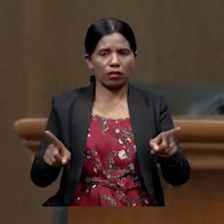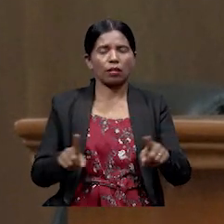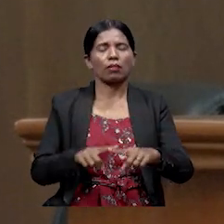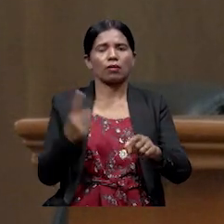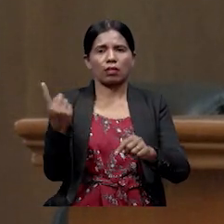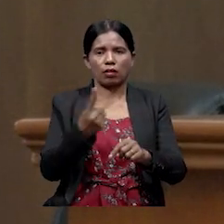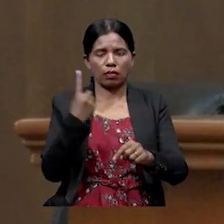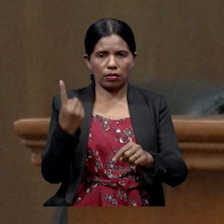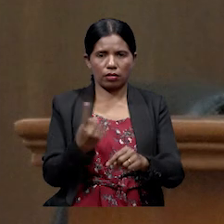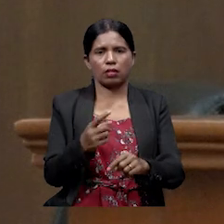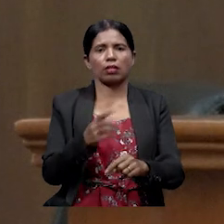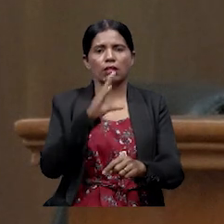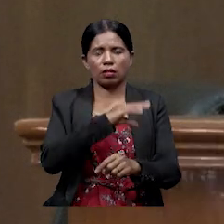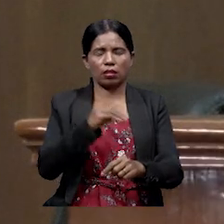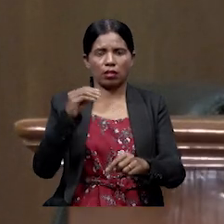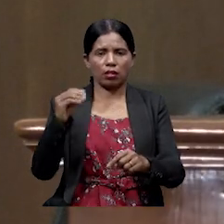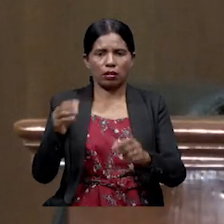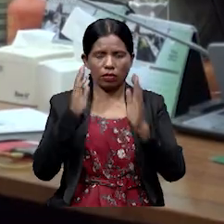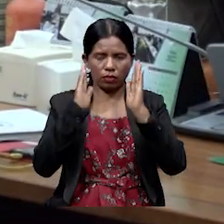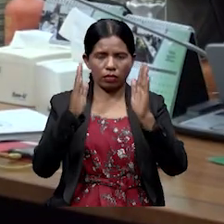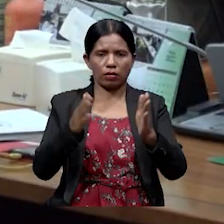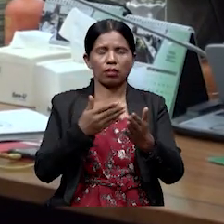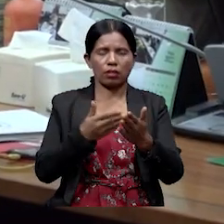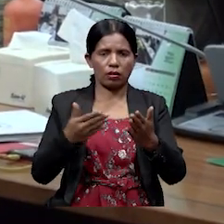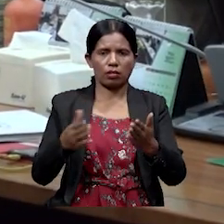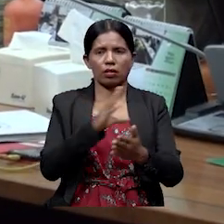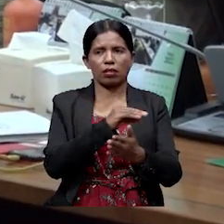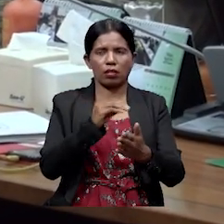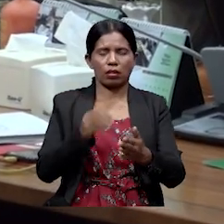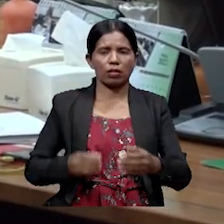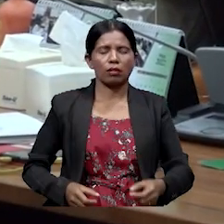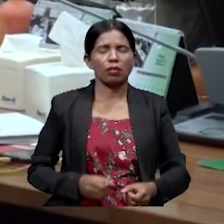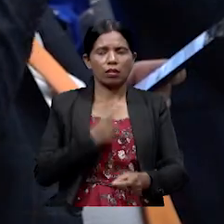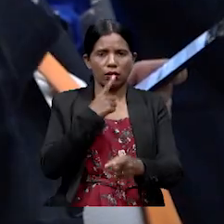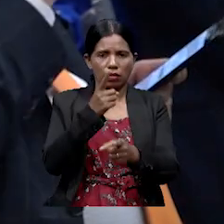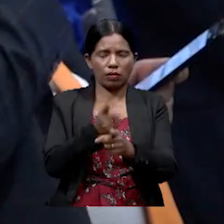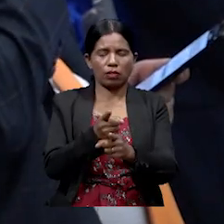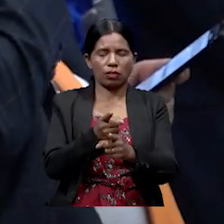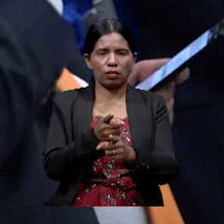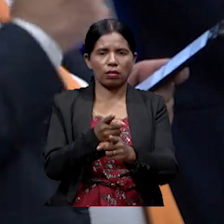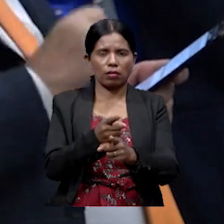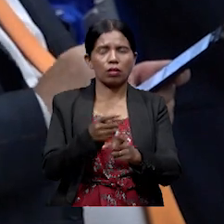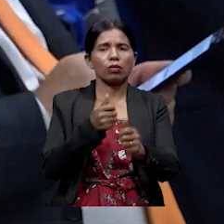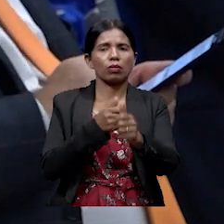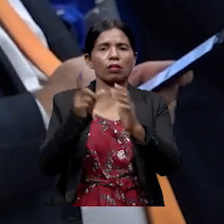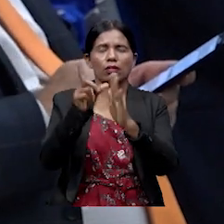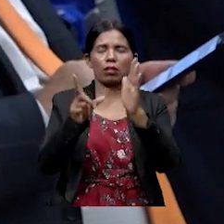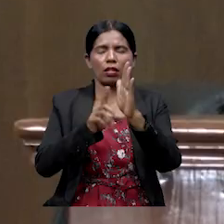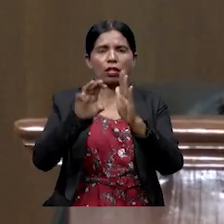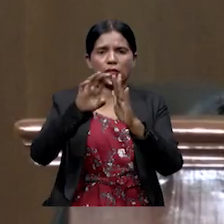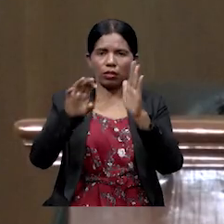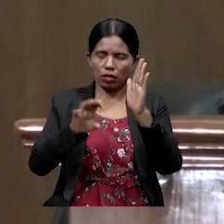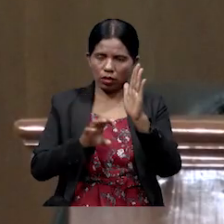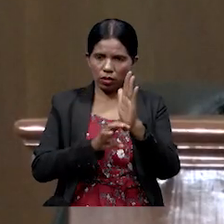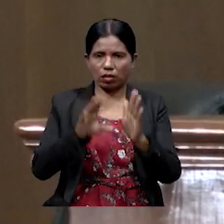mantendo sempre como matriz referencial os princípios fundamentais do primado da Constituição e da lei